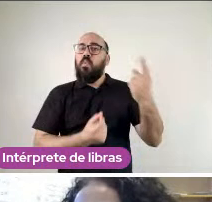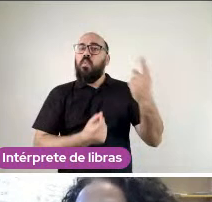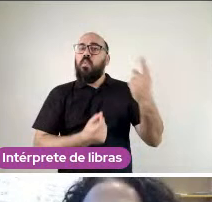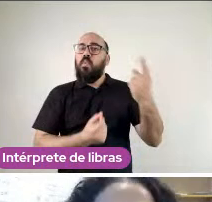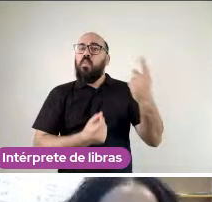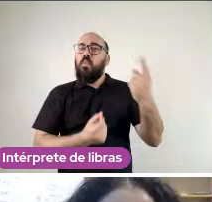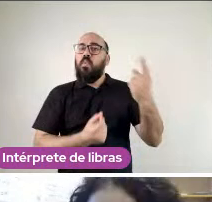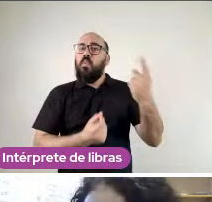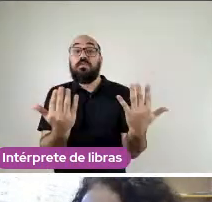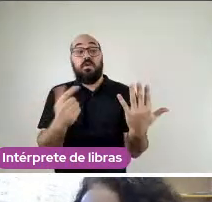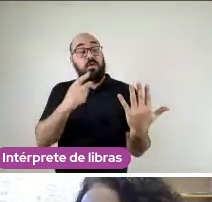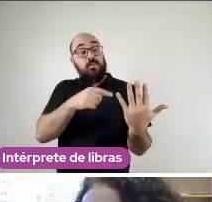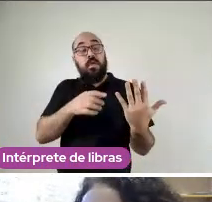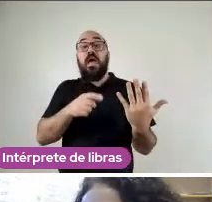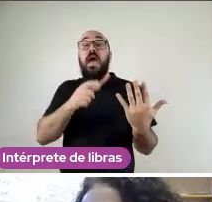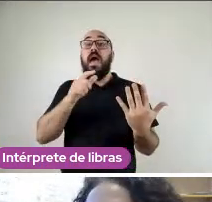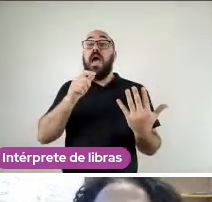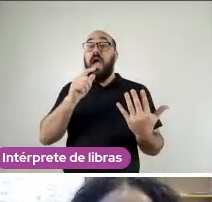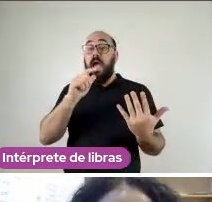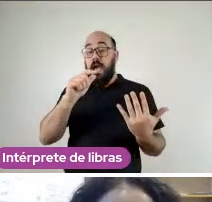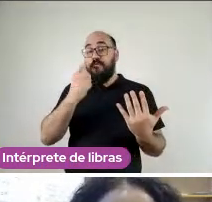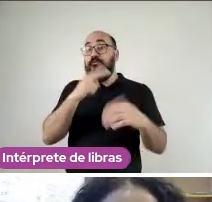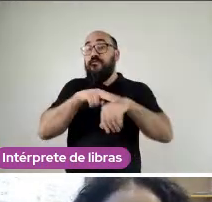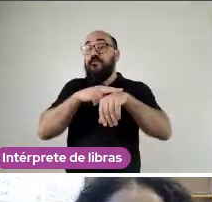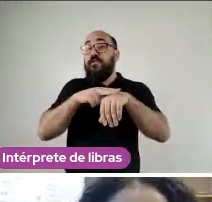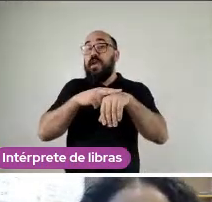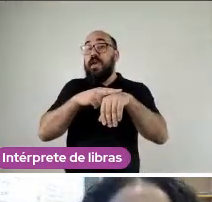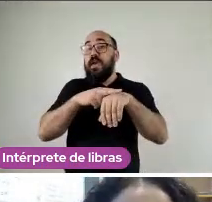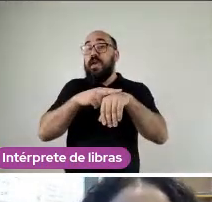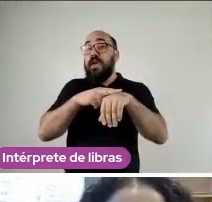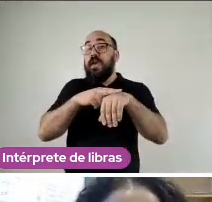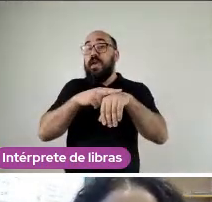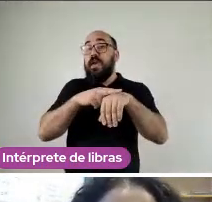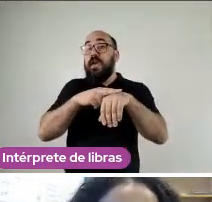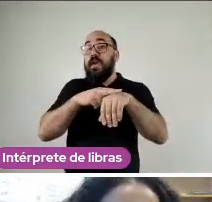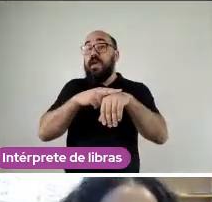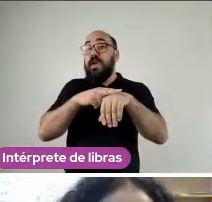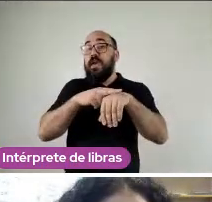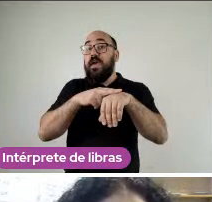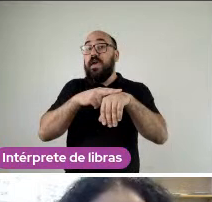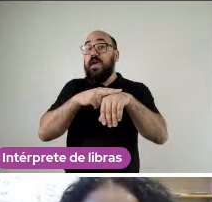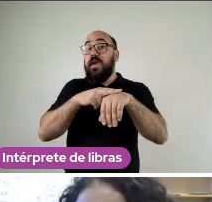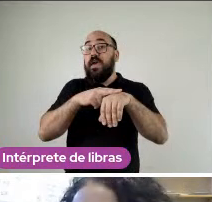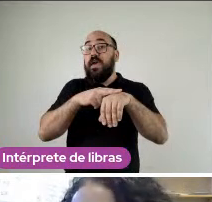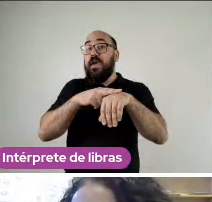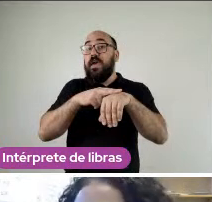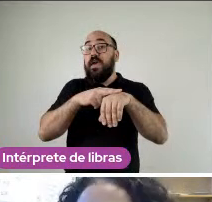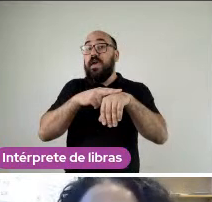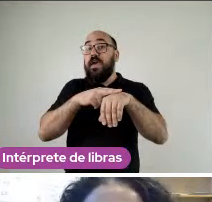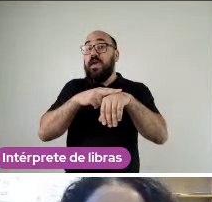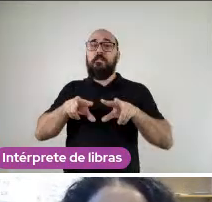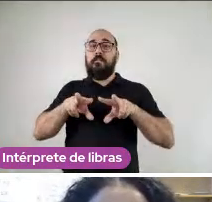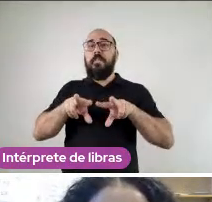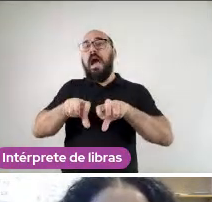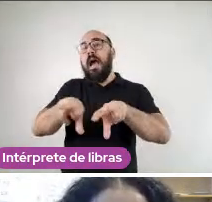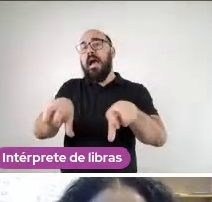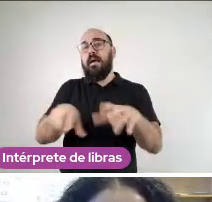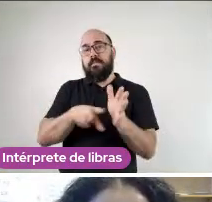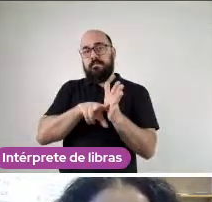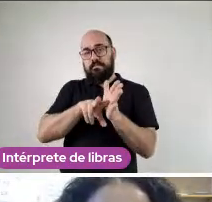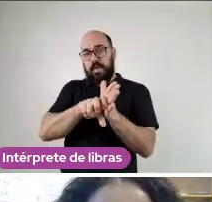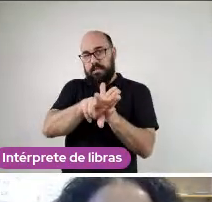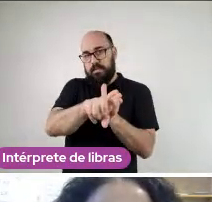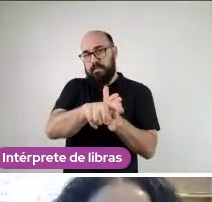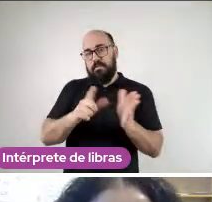uma proliferação de microalgas, sendo bactérias. Ou até mesmo macroalgas, né? Como a gente observou, por exemplo, numa